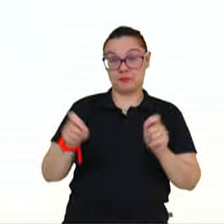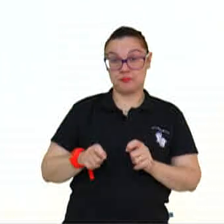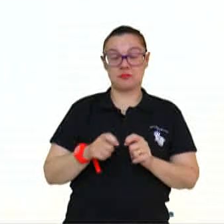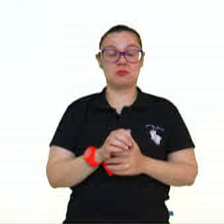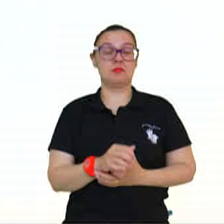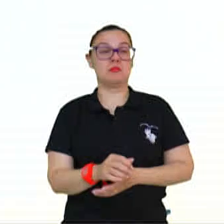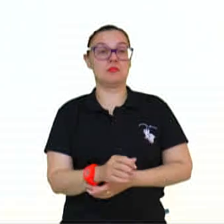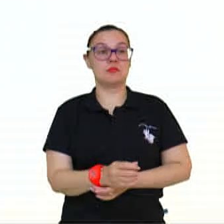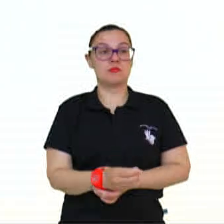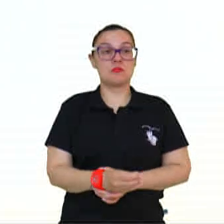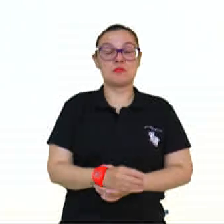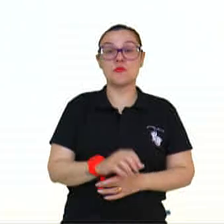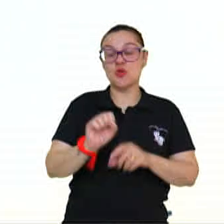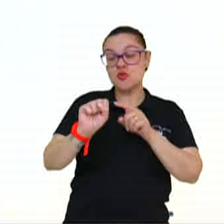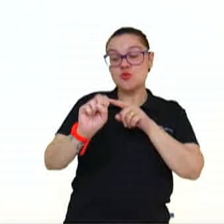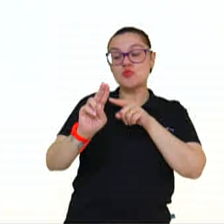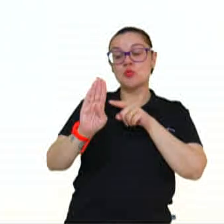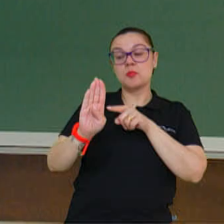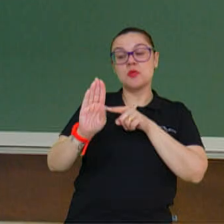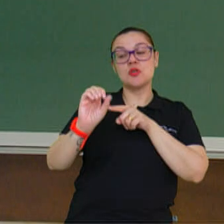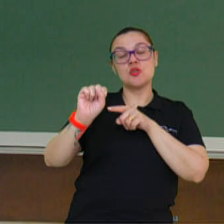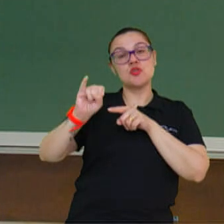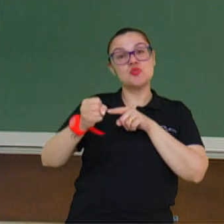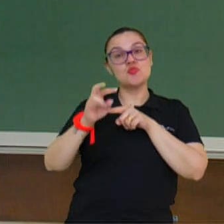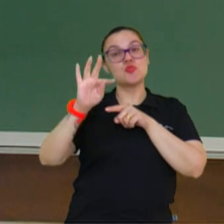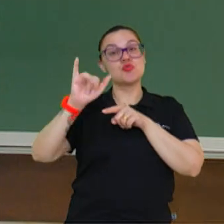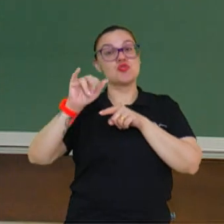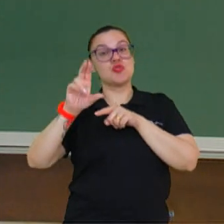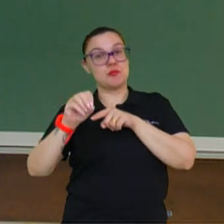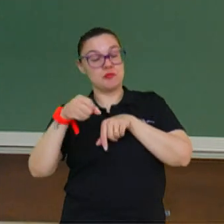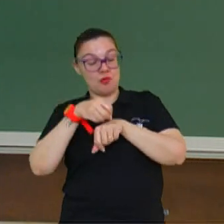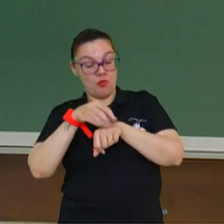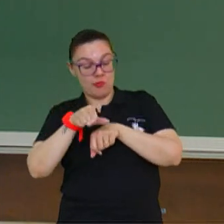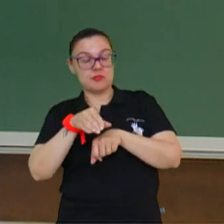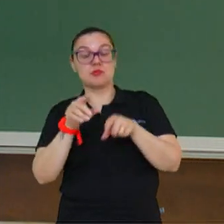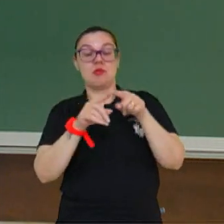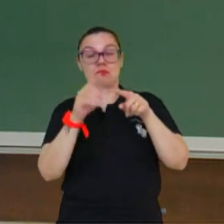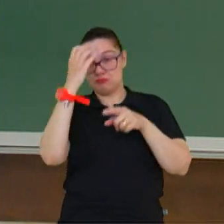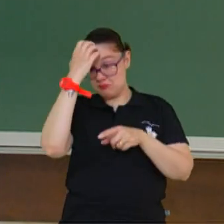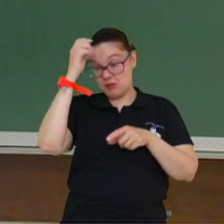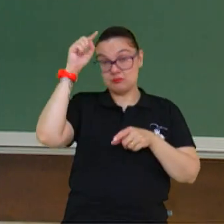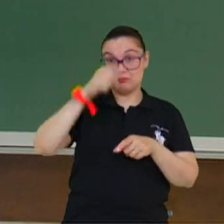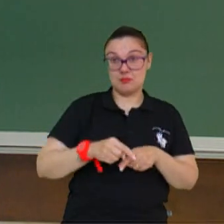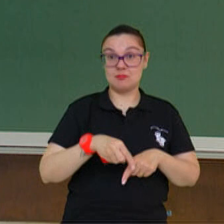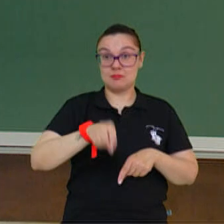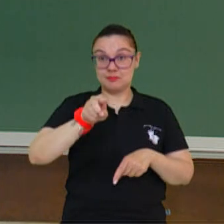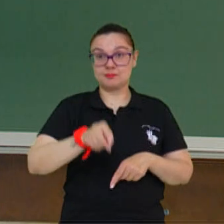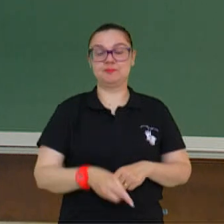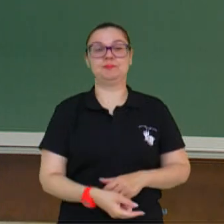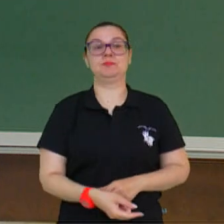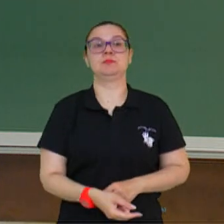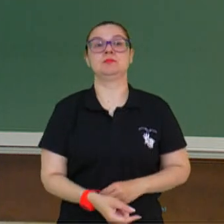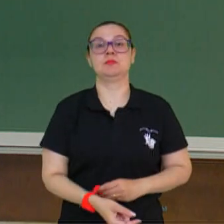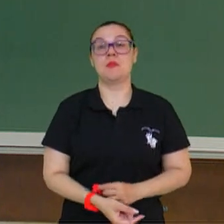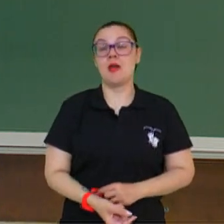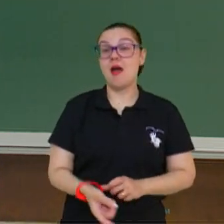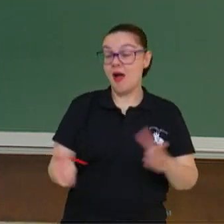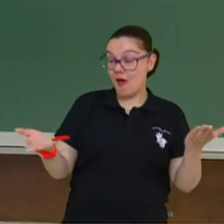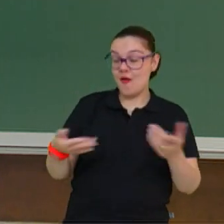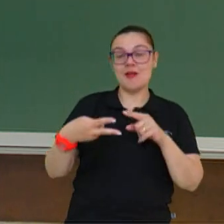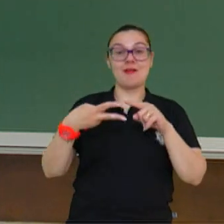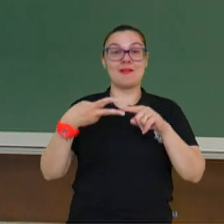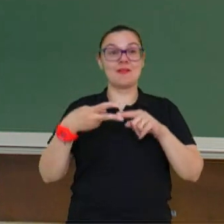certo? Subjuntivo. Imperativo, ordem, dica, conselho, certo? Atividade 2